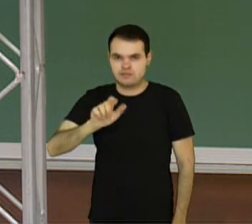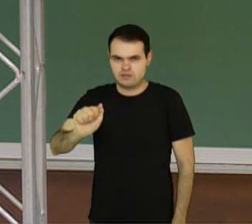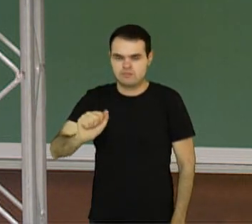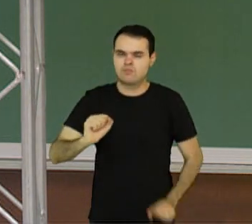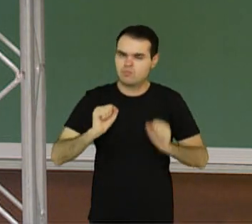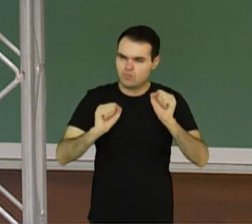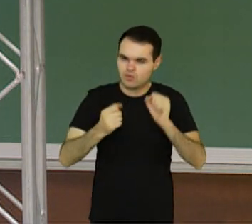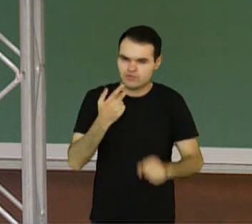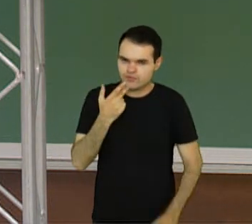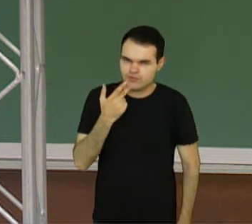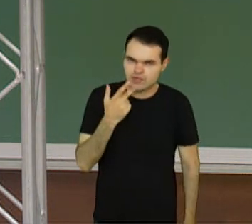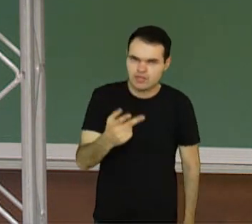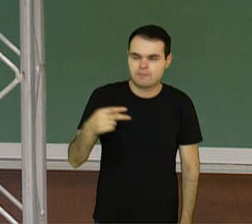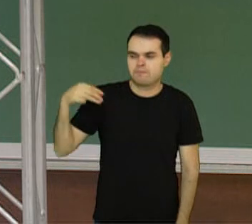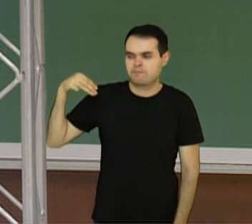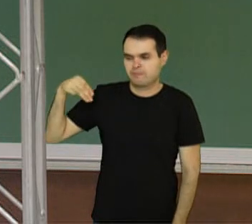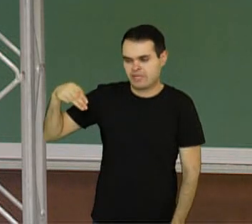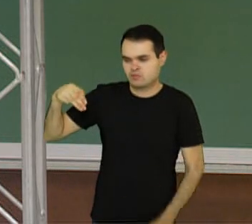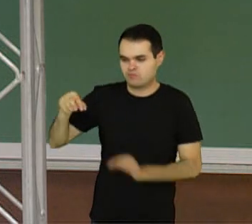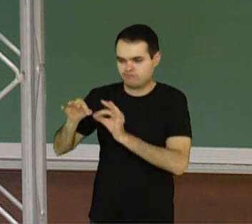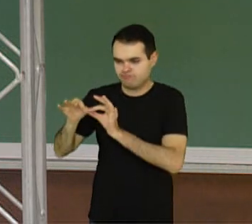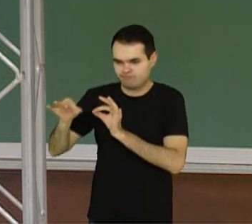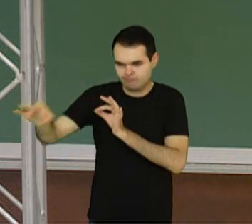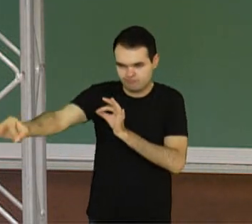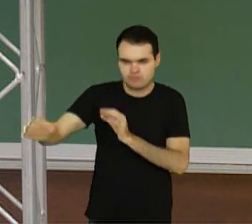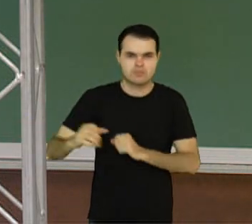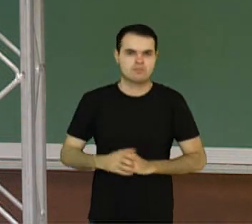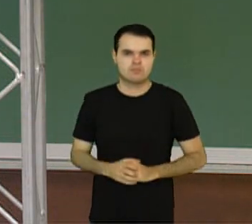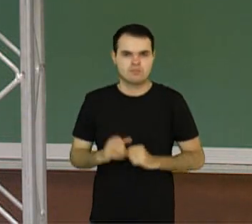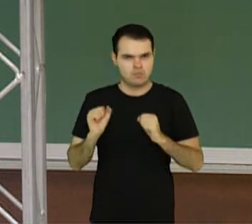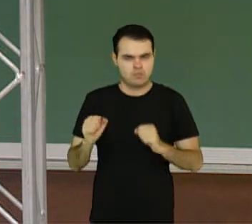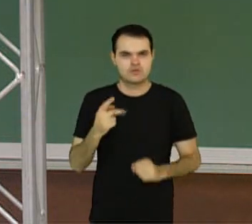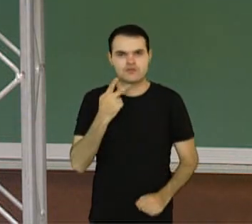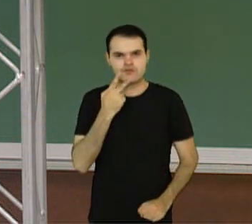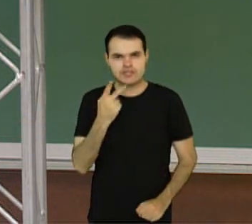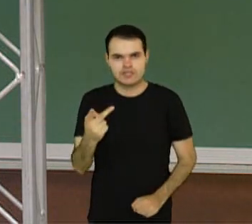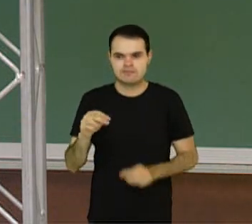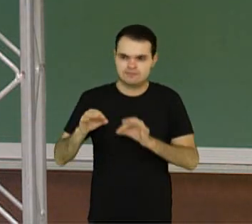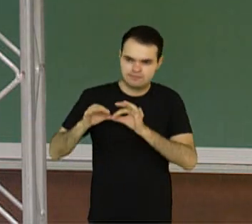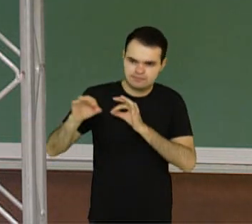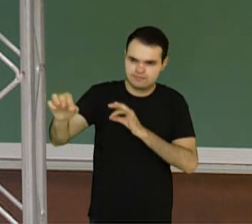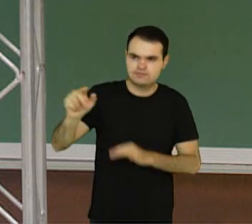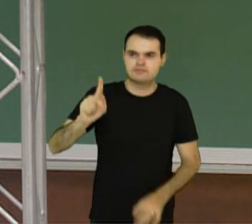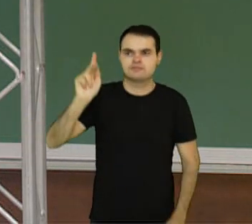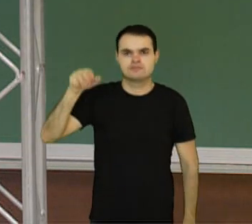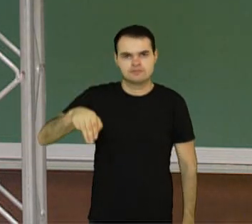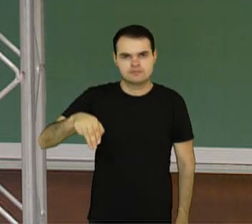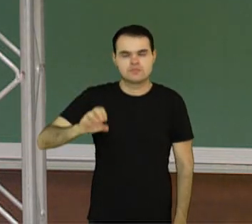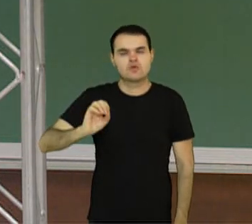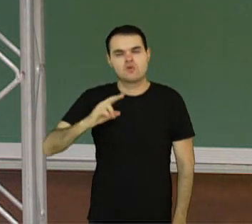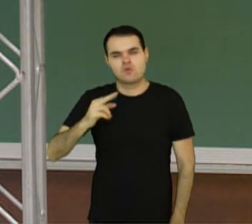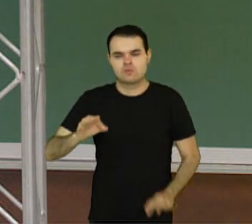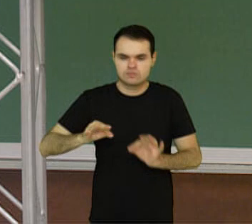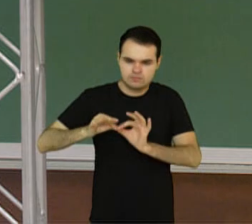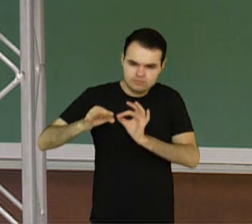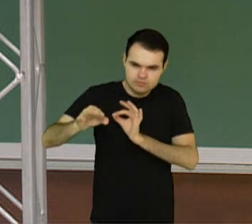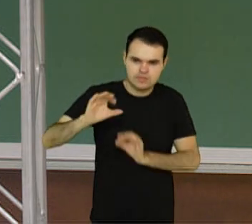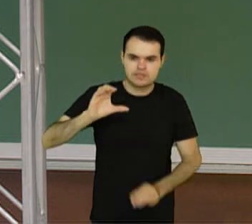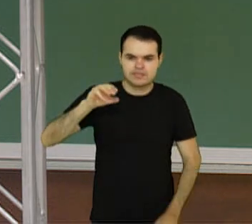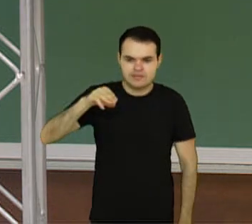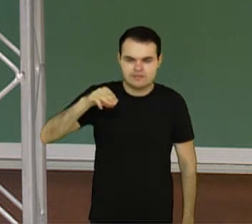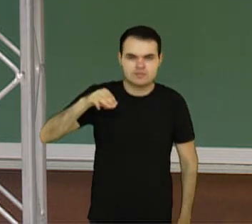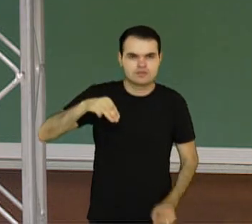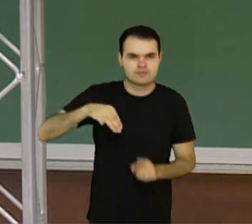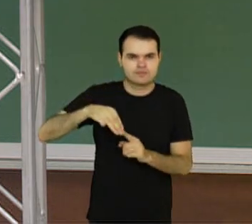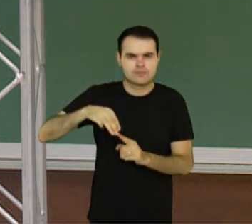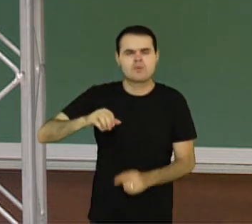uma distância em metros, posso falar uma distância em quilômetros ou em centímetros. É claro